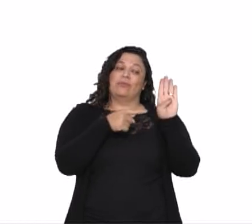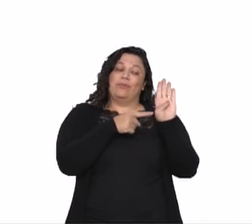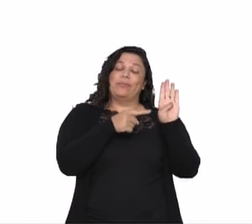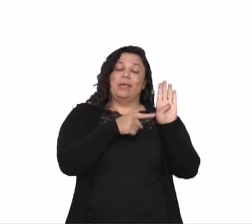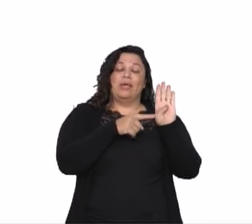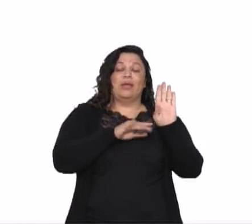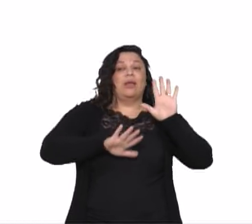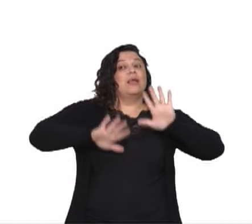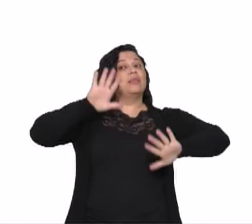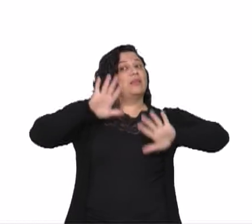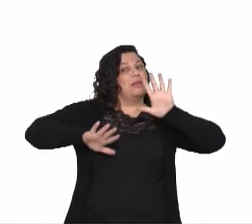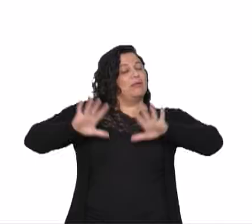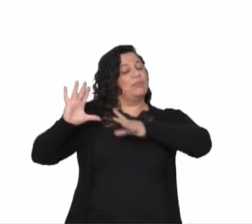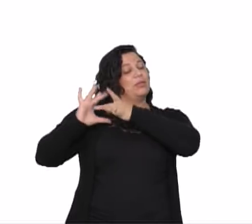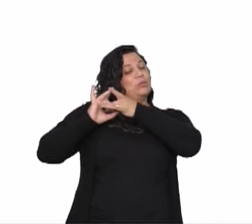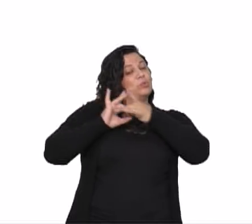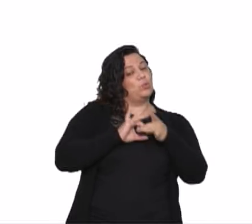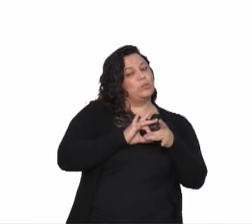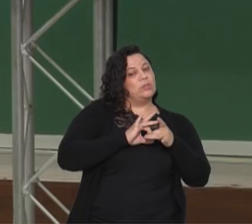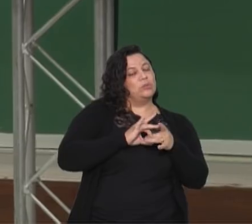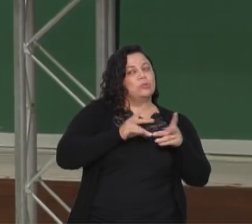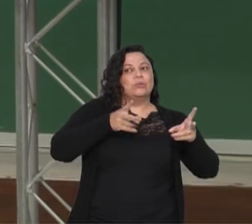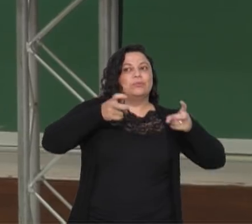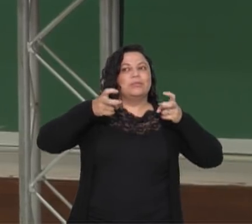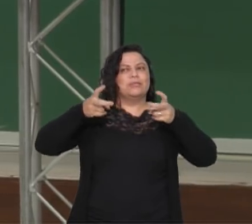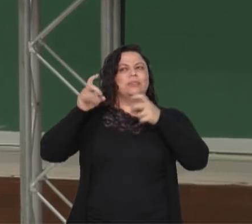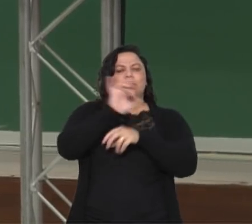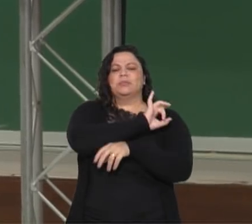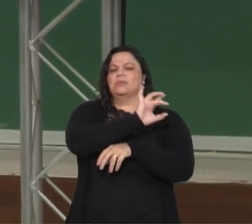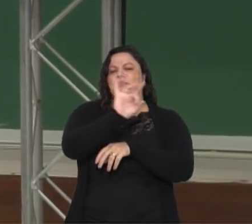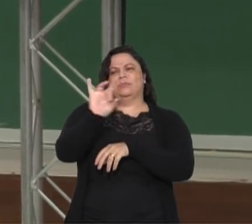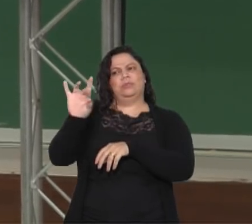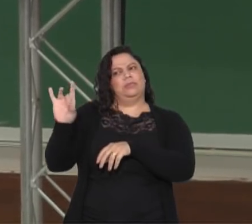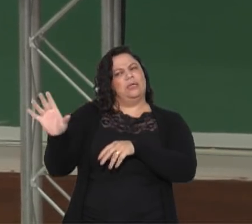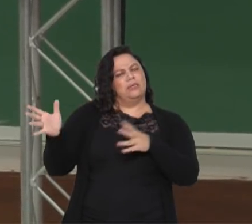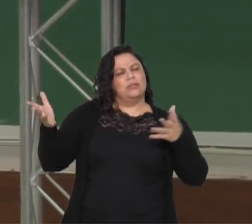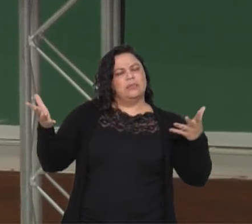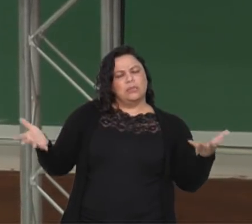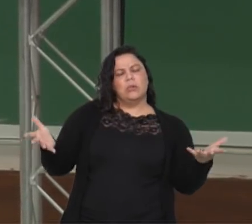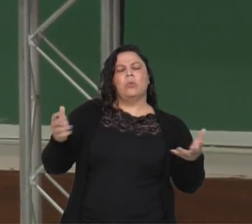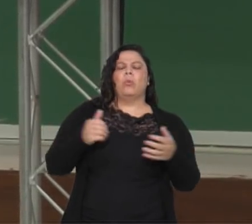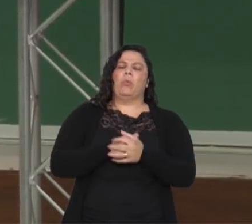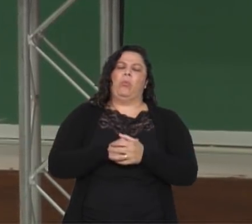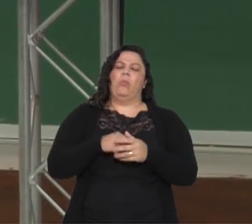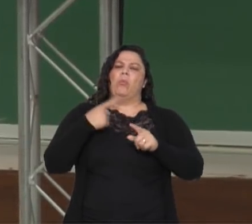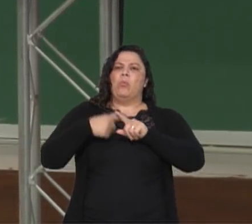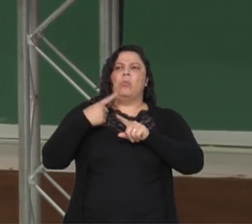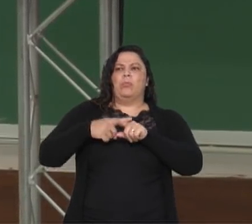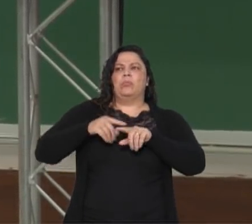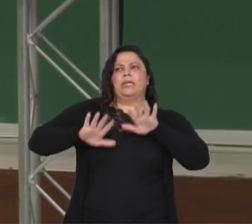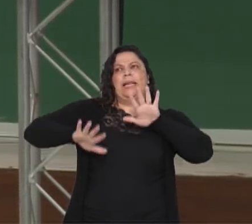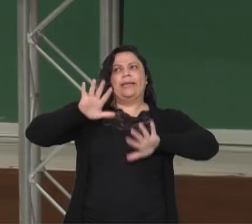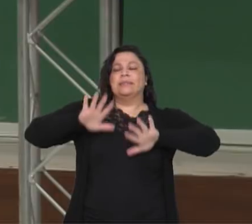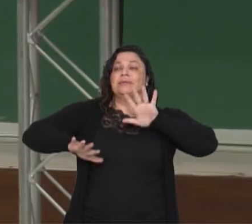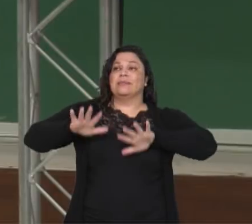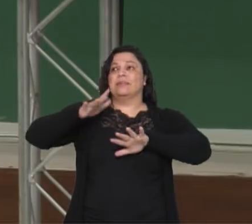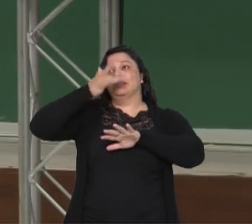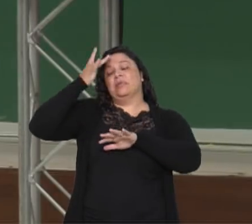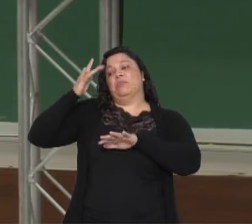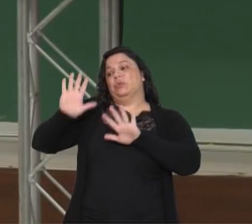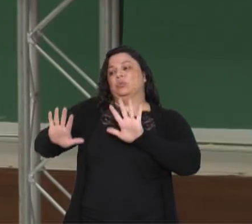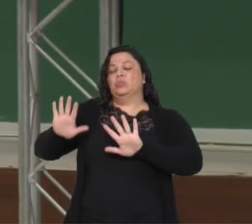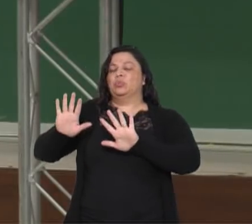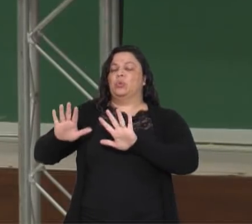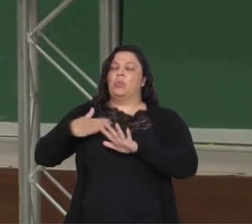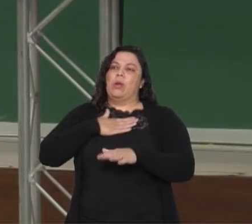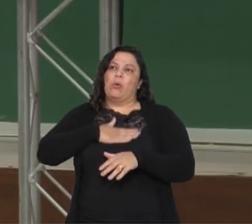da percepção de cada um. Como eu falei, o ruído é uma questão bem subjetiva, bastante pessoal, que depende daquilo que você quer ouvir. Caso